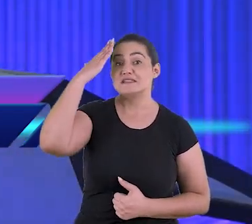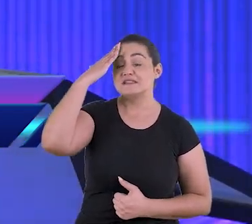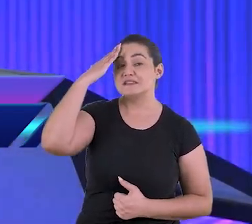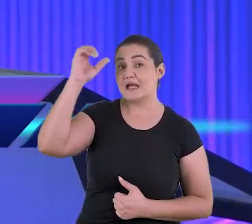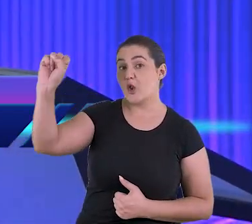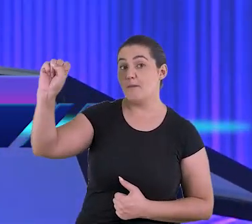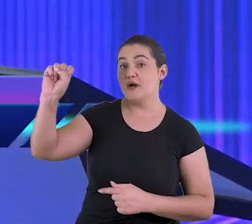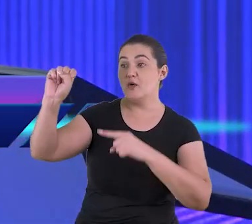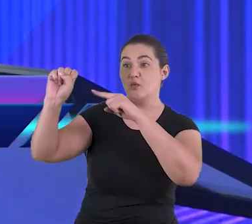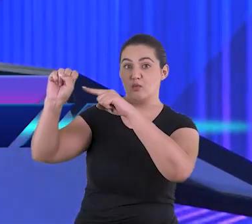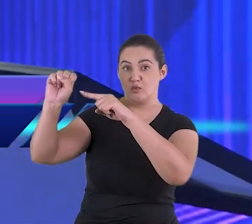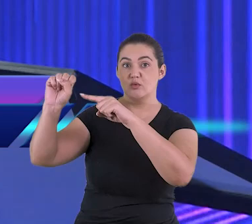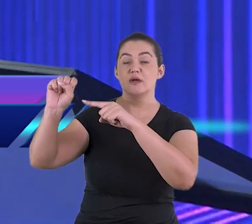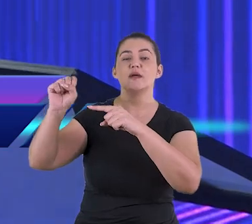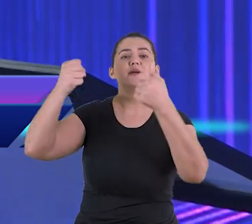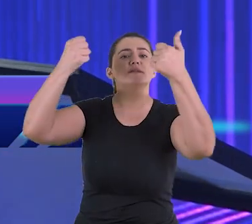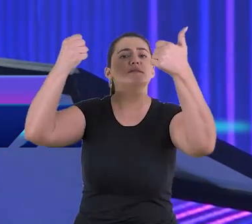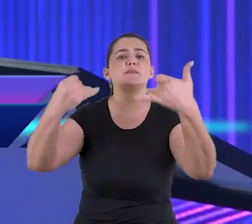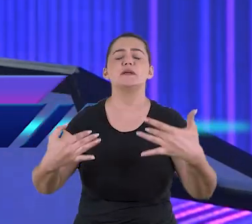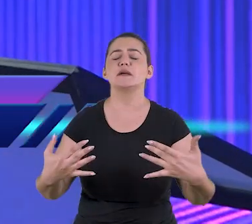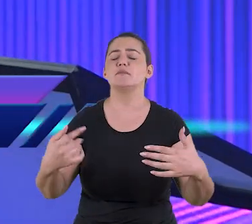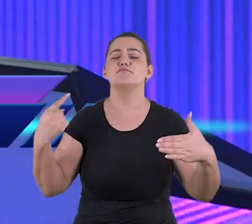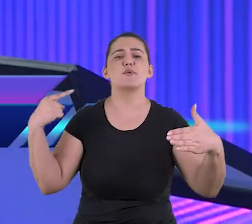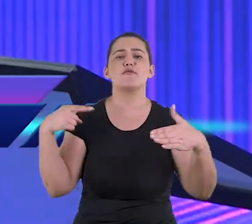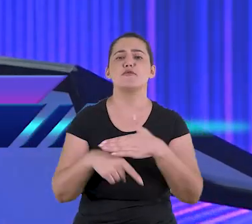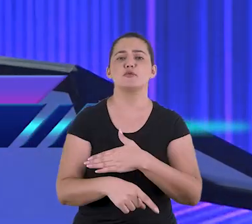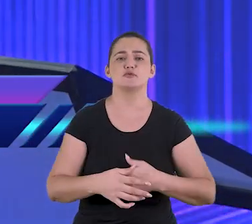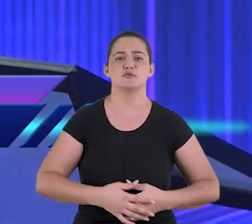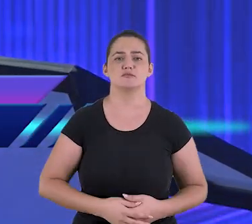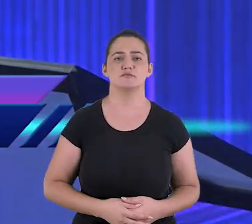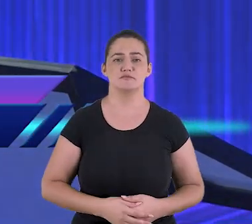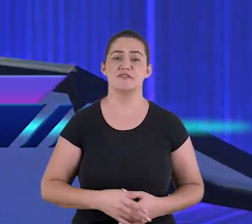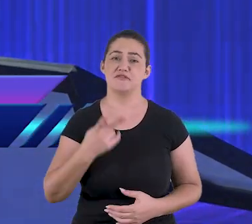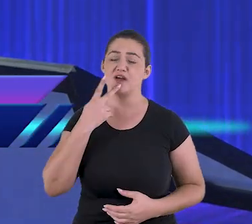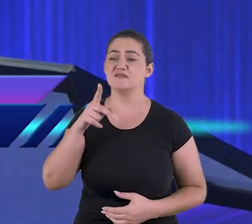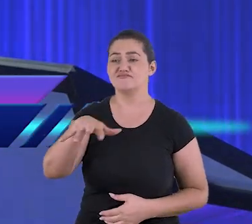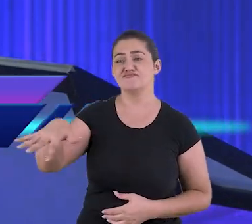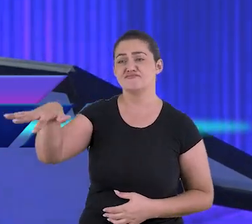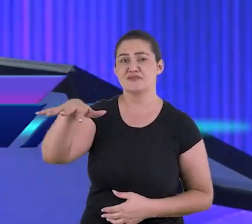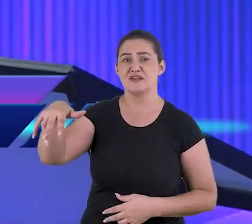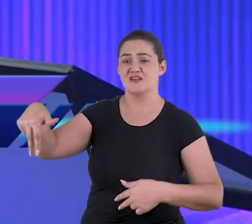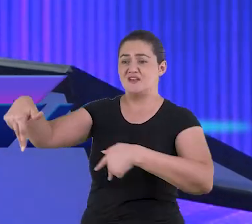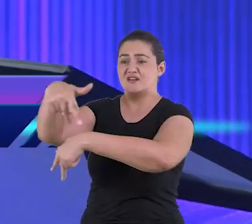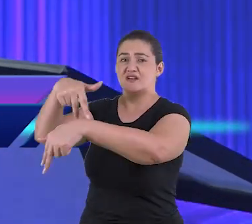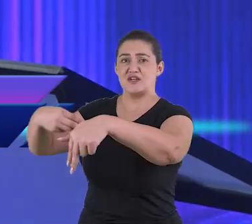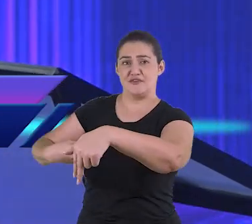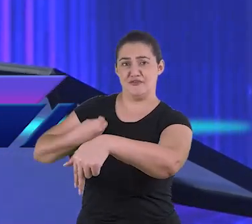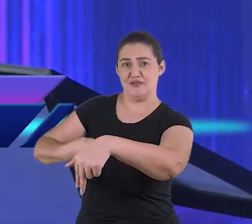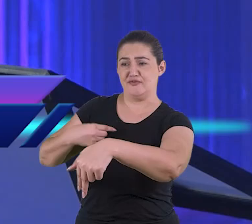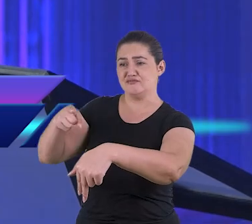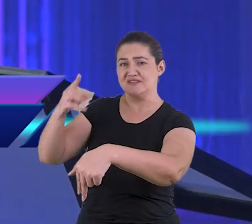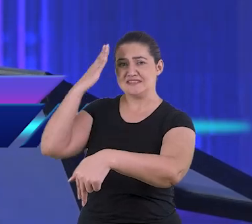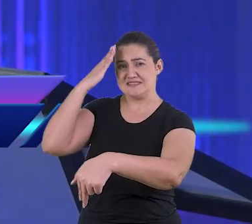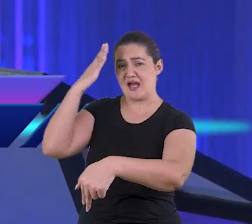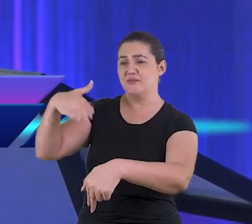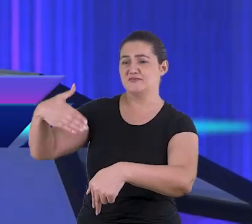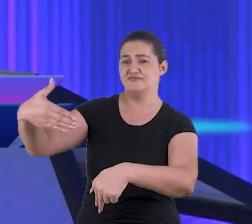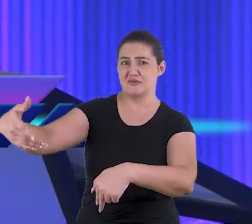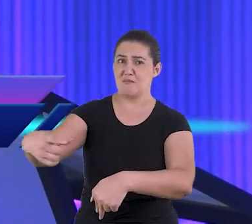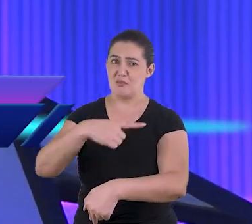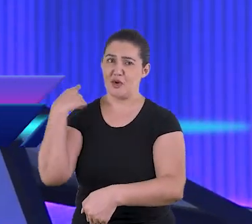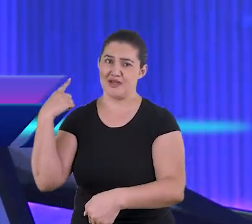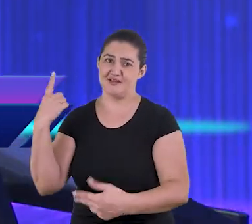9, versículos 5 e 6, Salomão diz algo muito profundo. Ele diz assim, olha, os